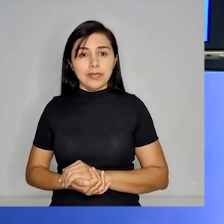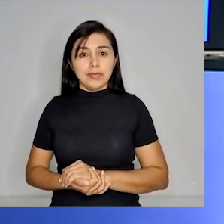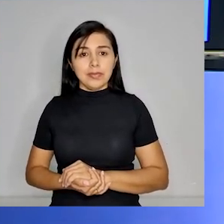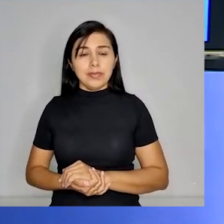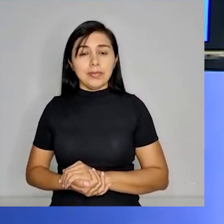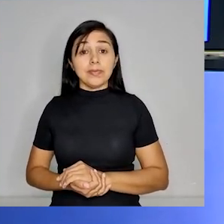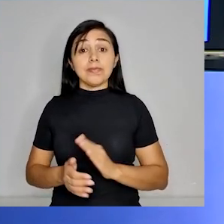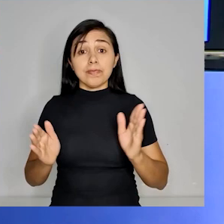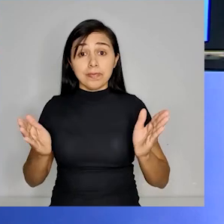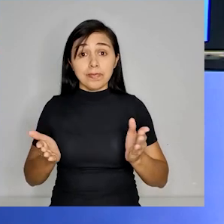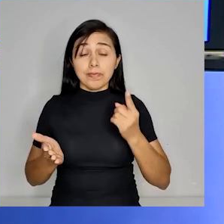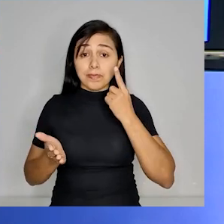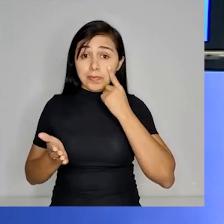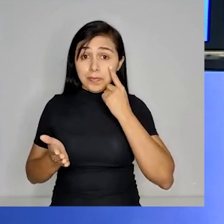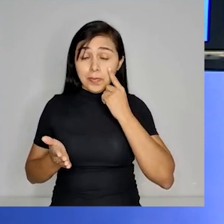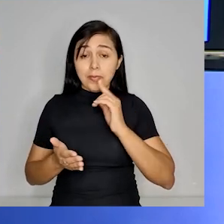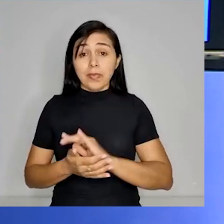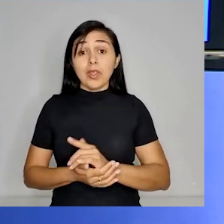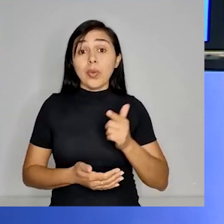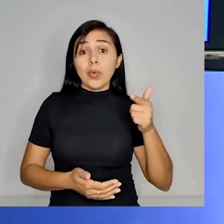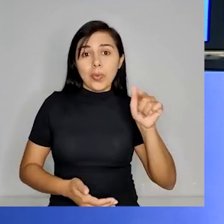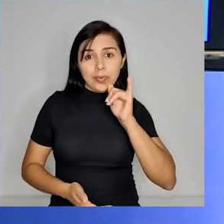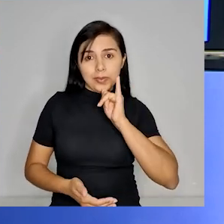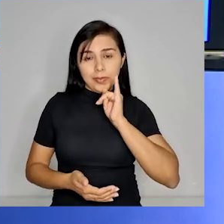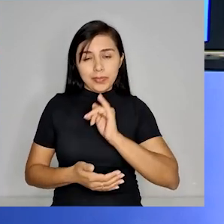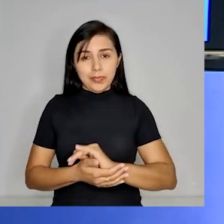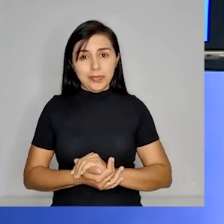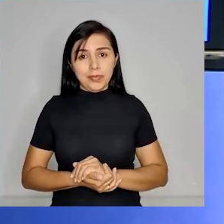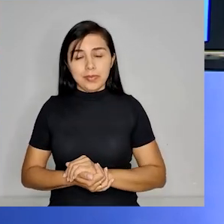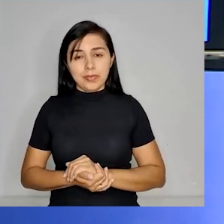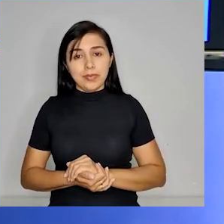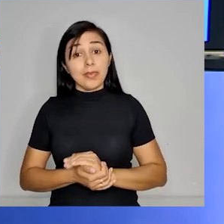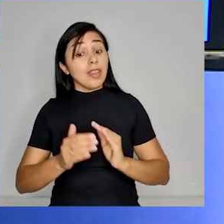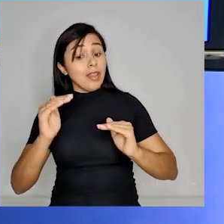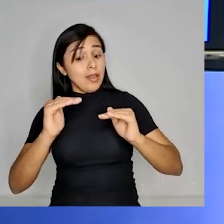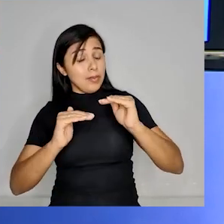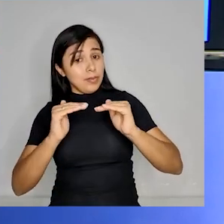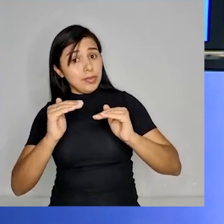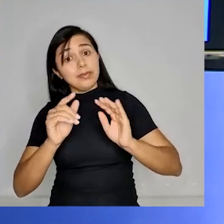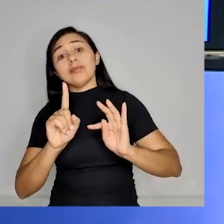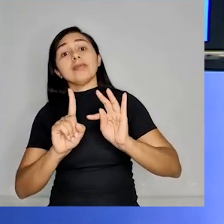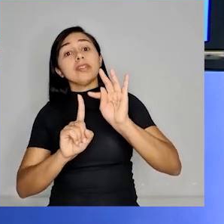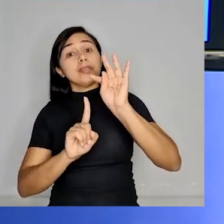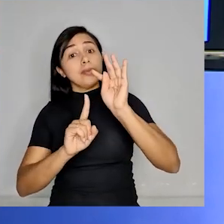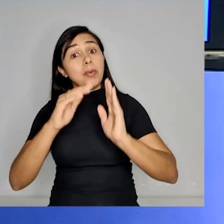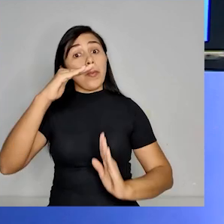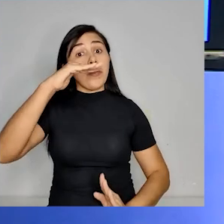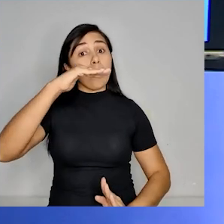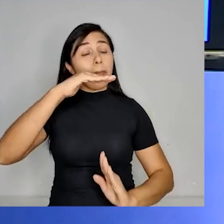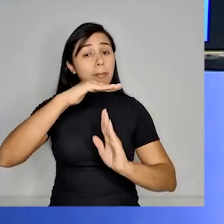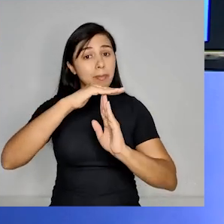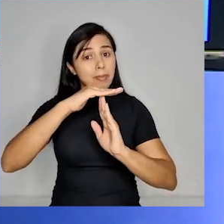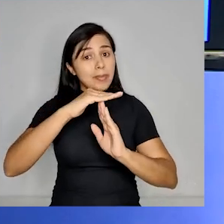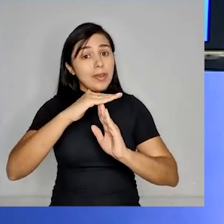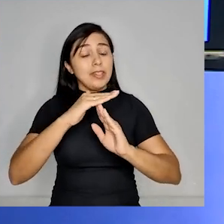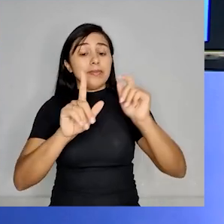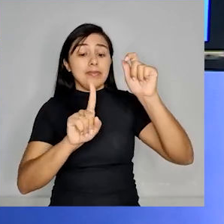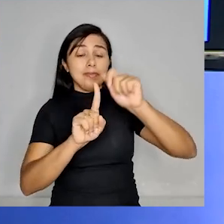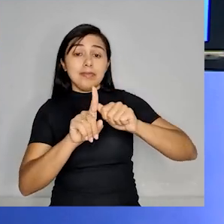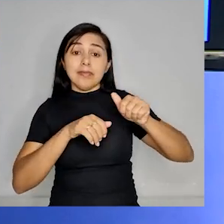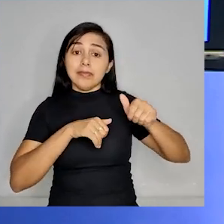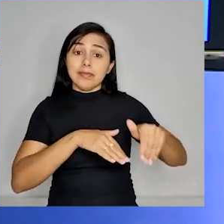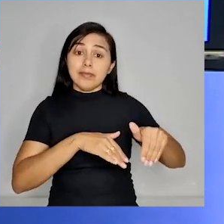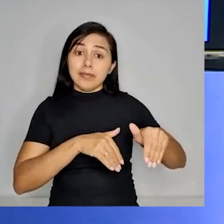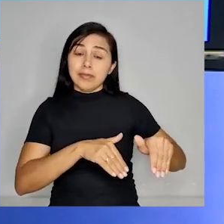Ok? Vamos aqui para mais uma questão. A mediana das temperaturas máximas